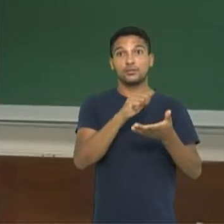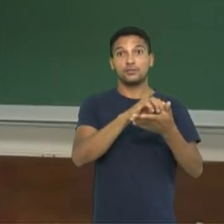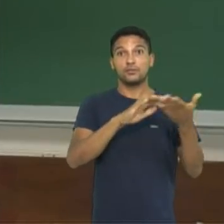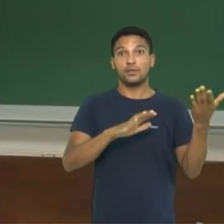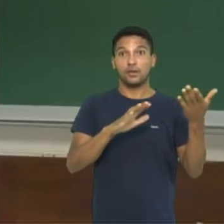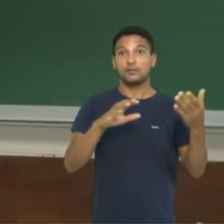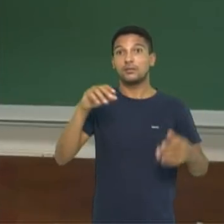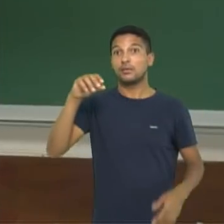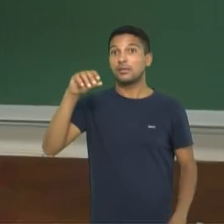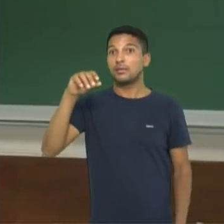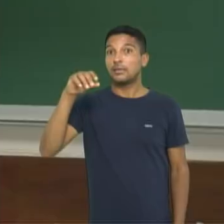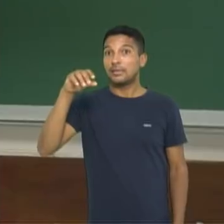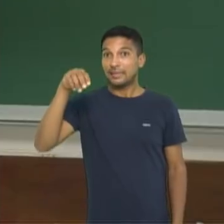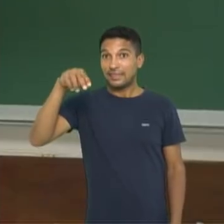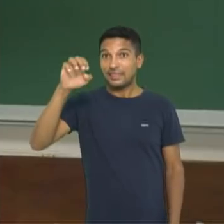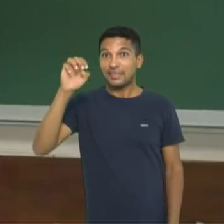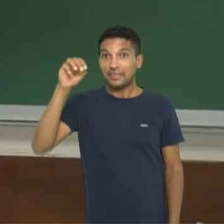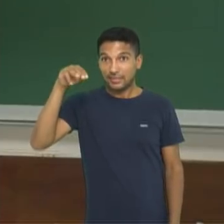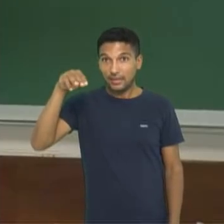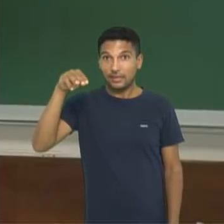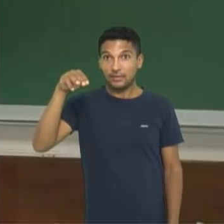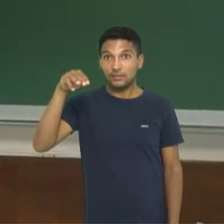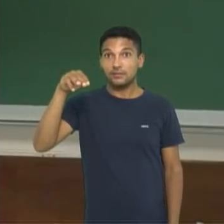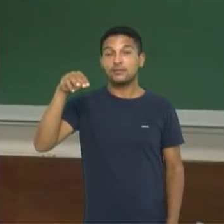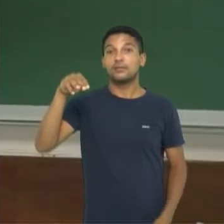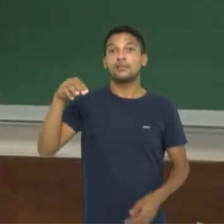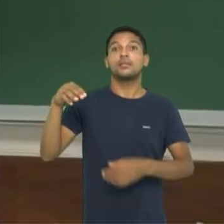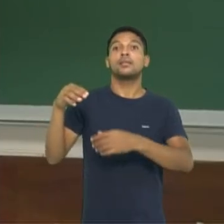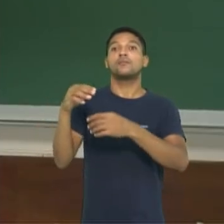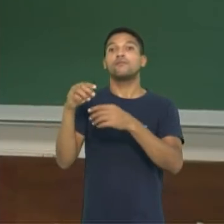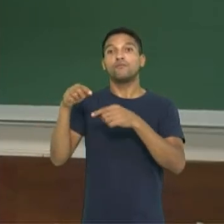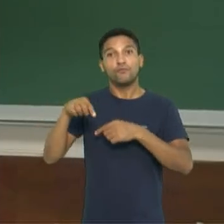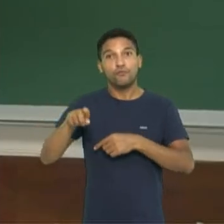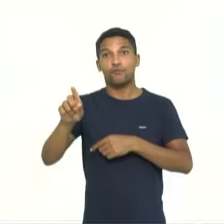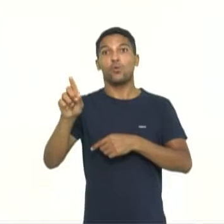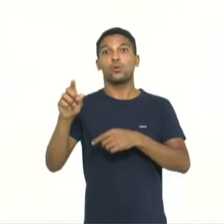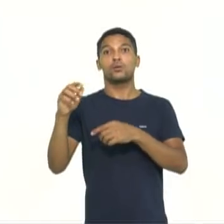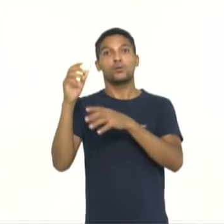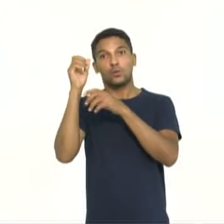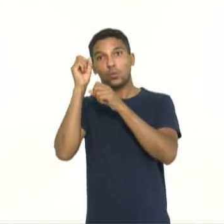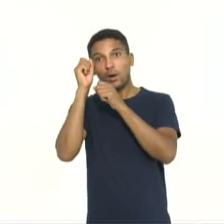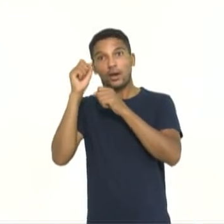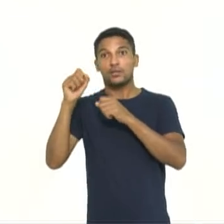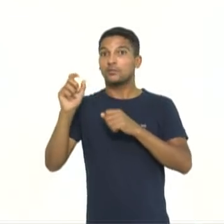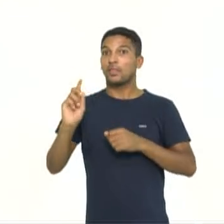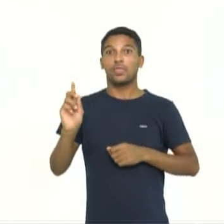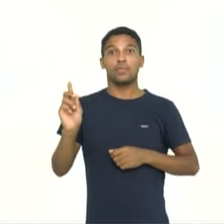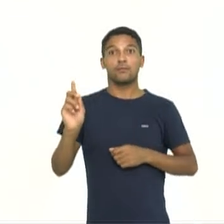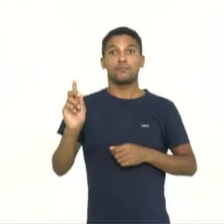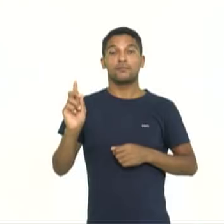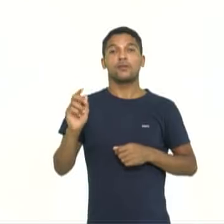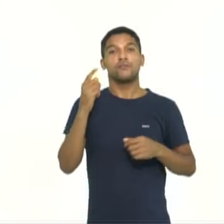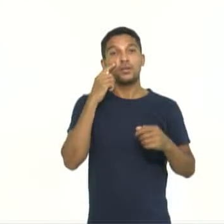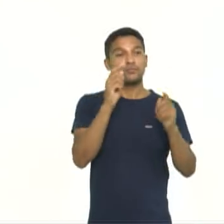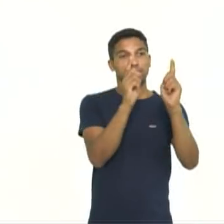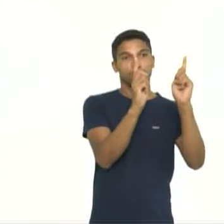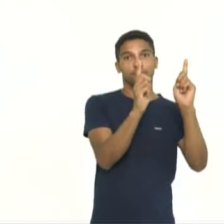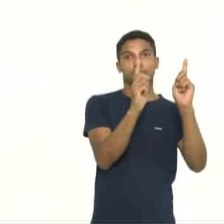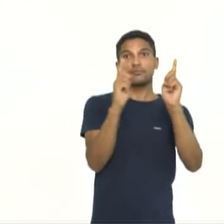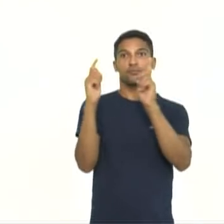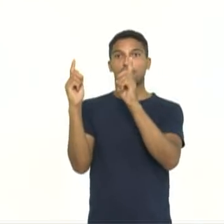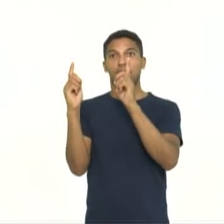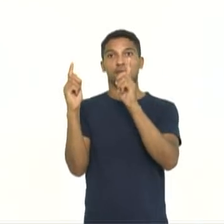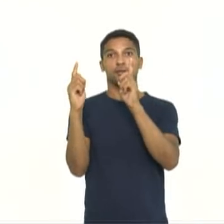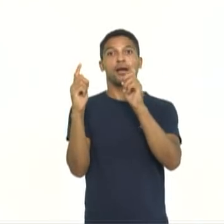ok? Então, as duas orações estão ligadas pela conjunção e não tem relação de dependência entre si. Né?